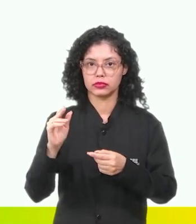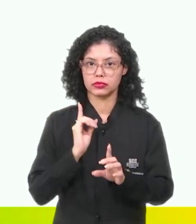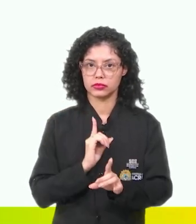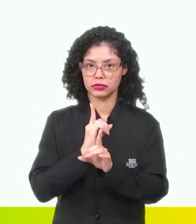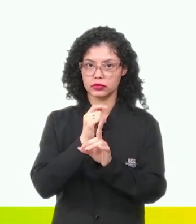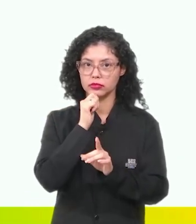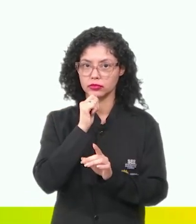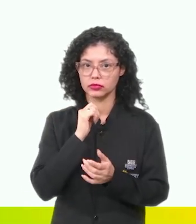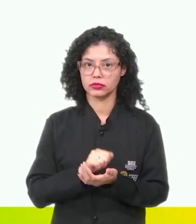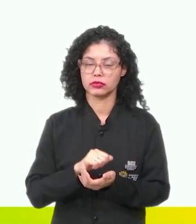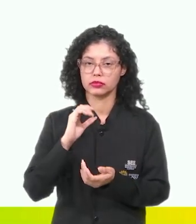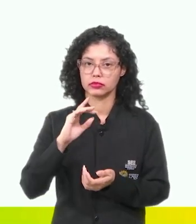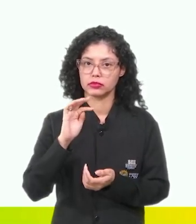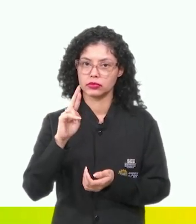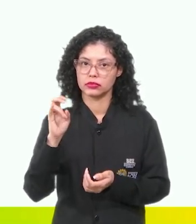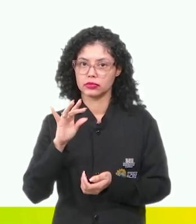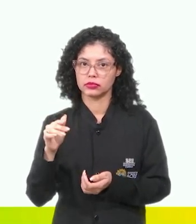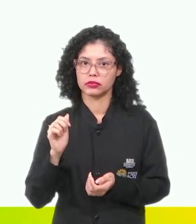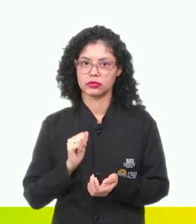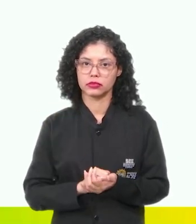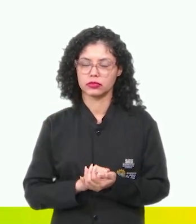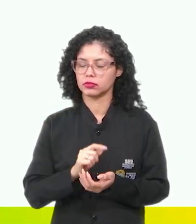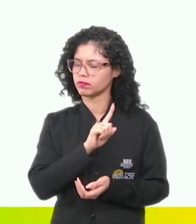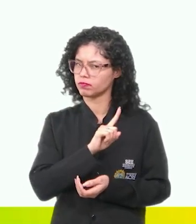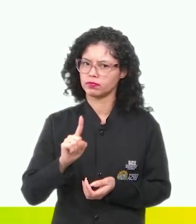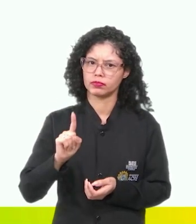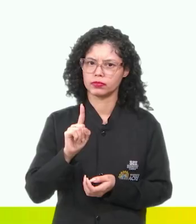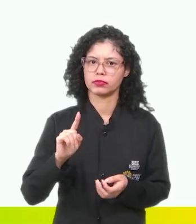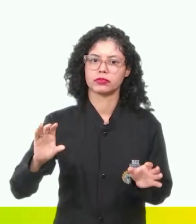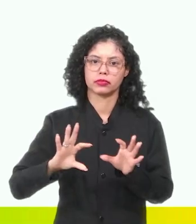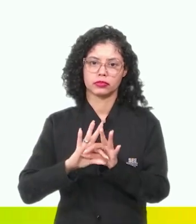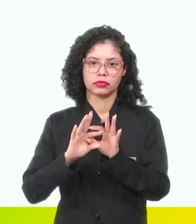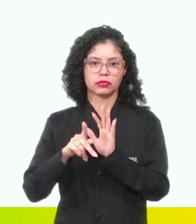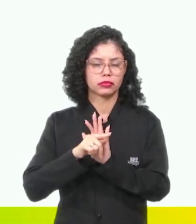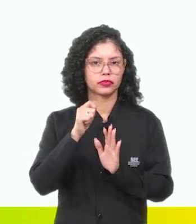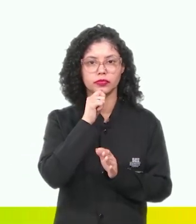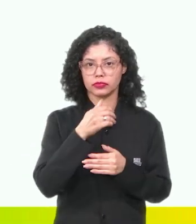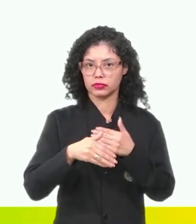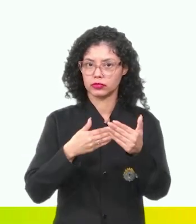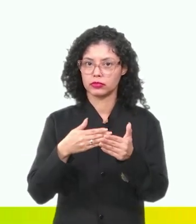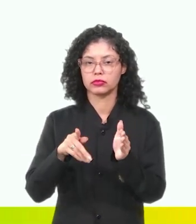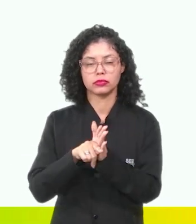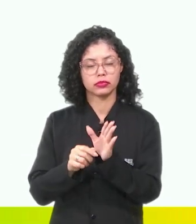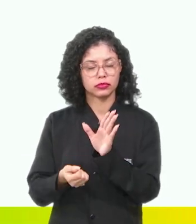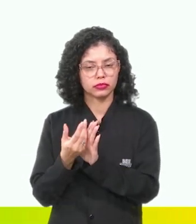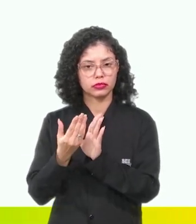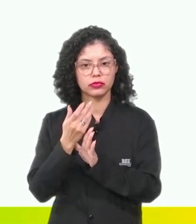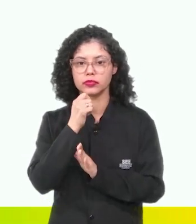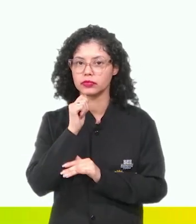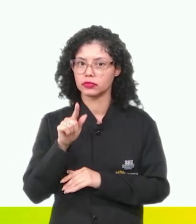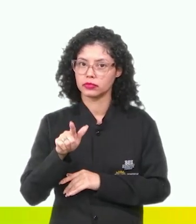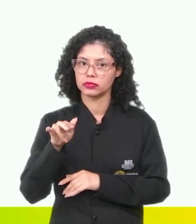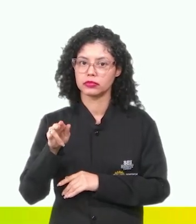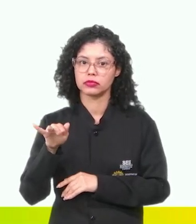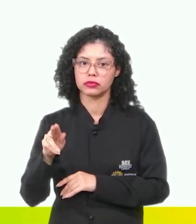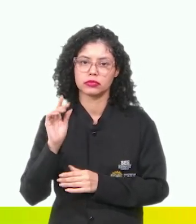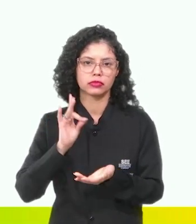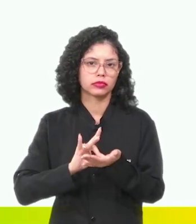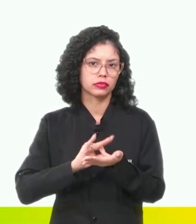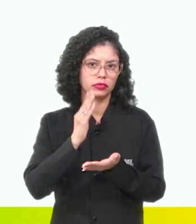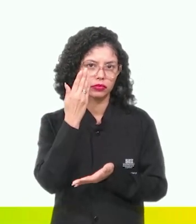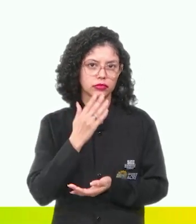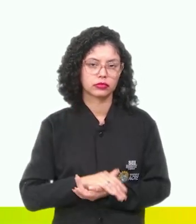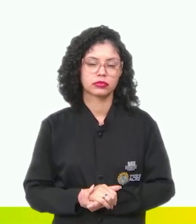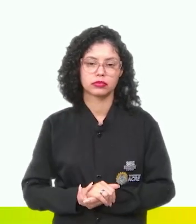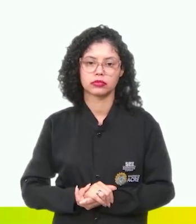em cromossomos não homólogos segregam independentemente durante a formação dos gametas. Verdadeiro ou falso,